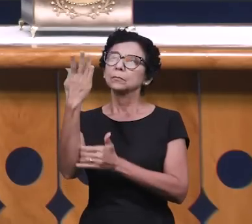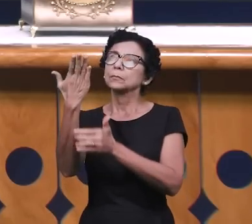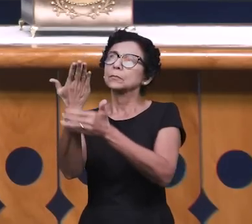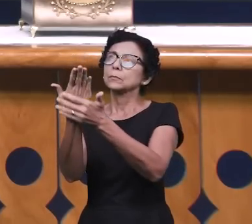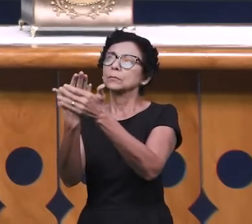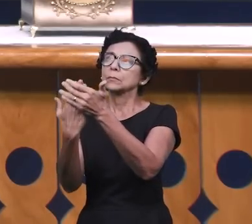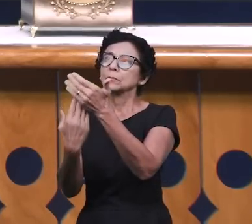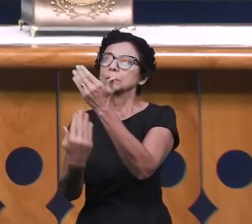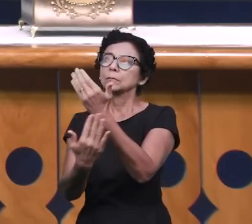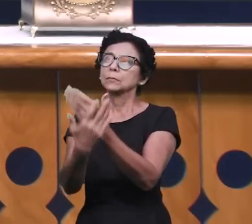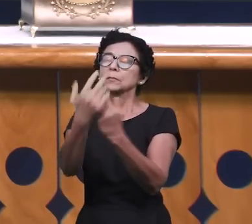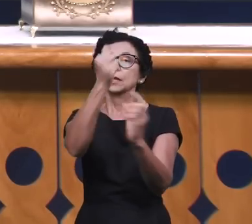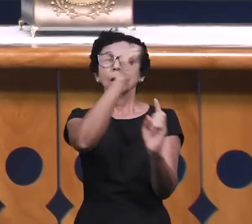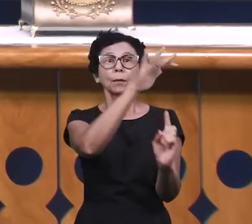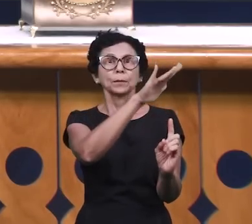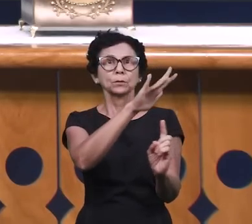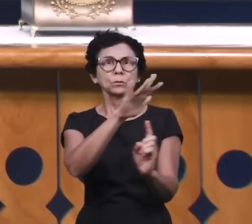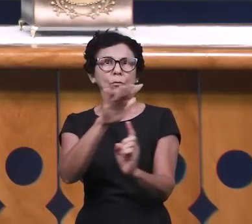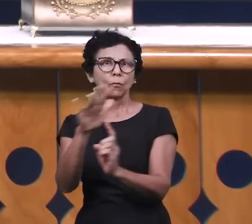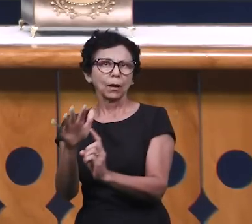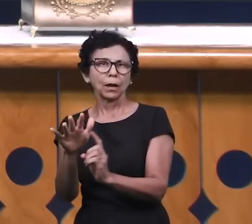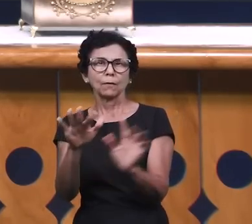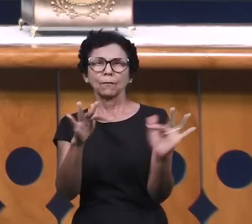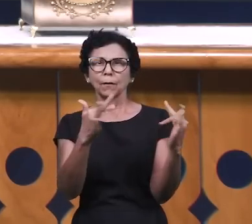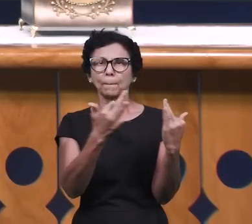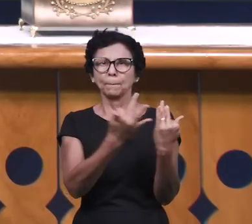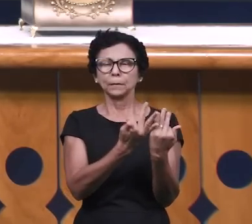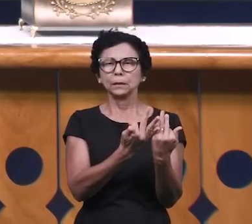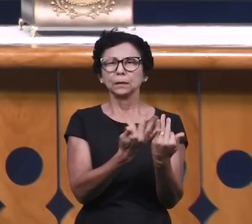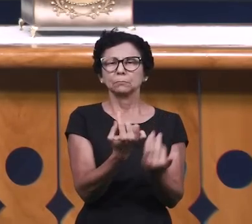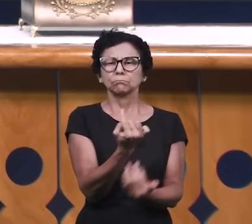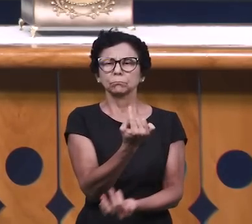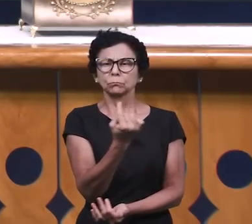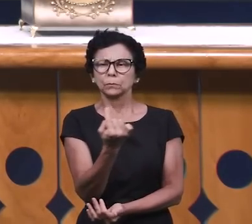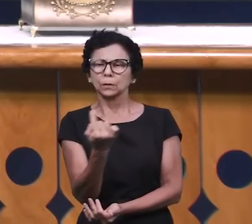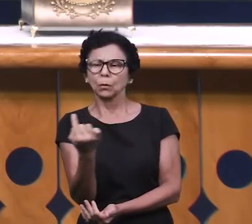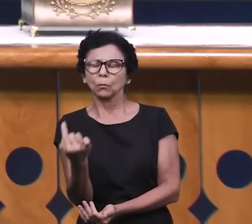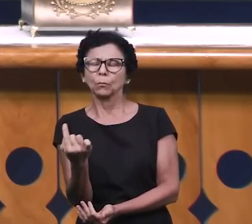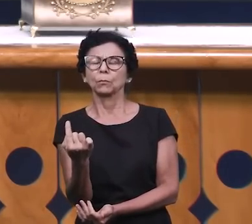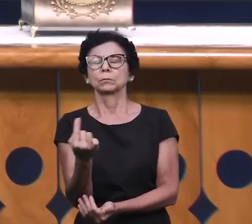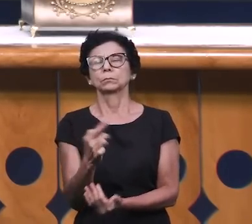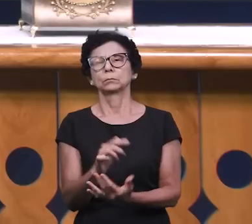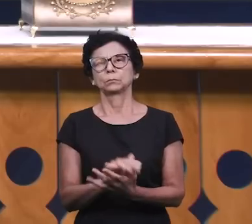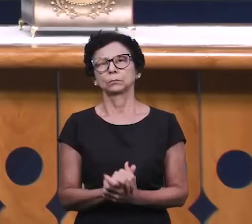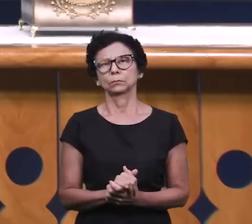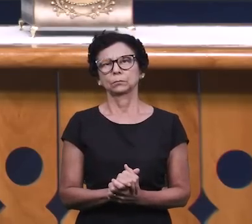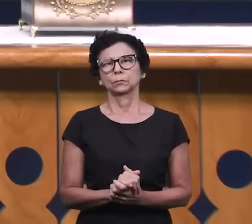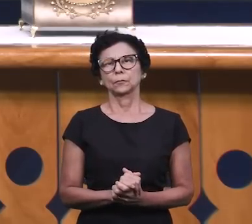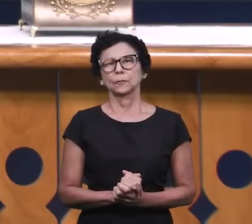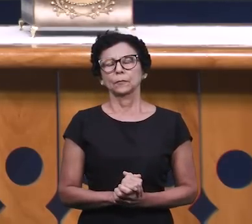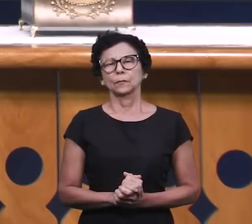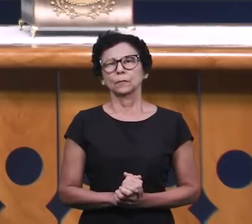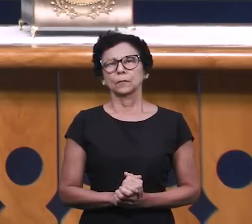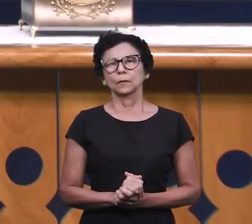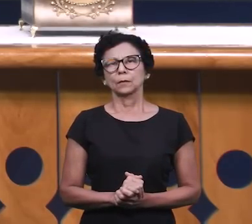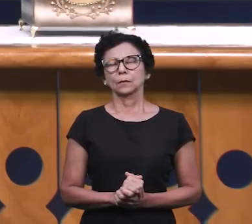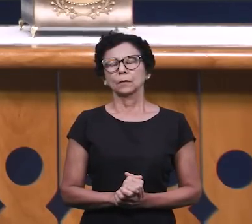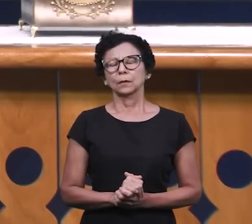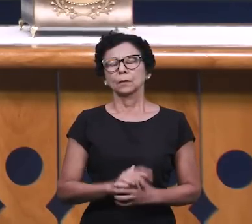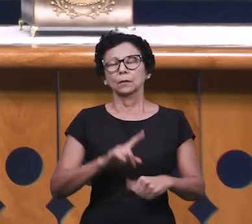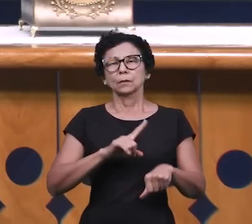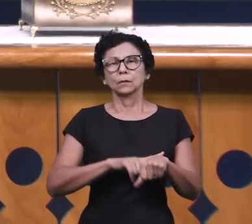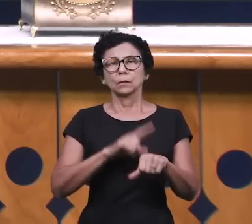mão seja sobre cada vida, em cada lar. Abençoa-nos, Senhor. E agora